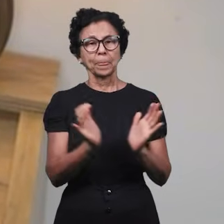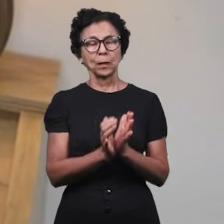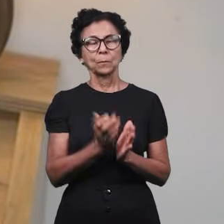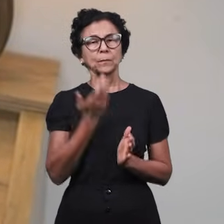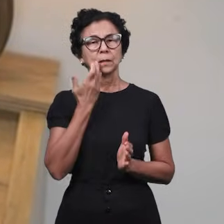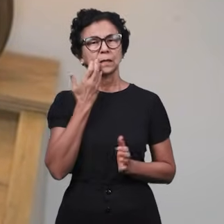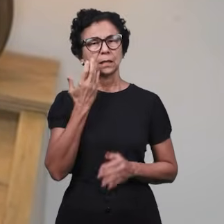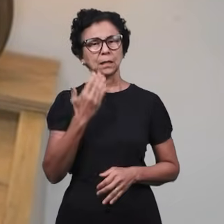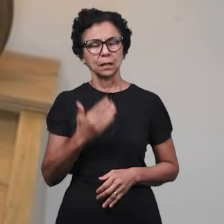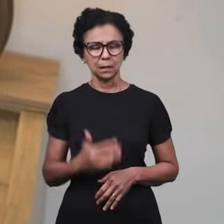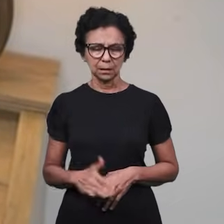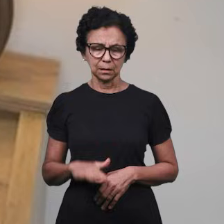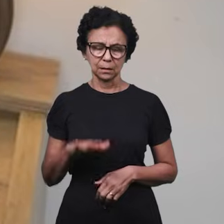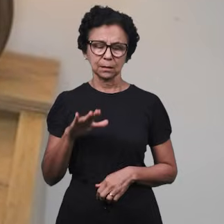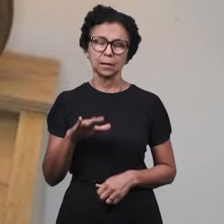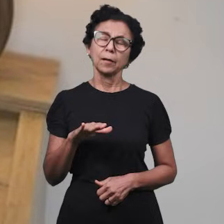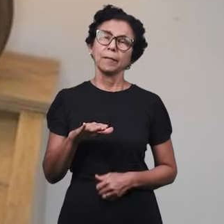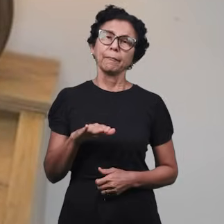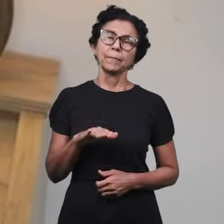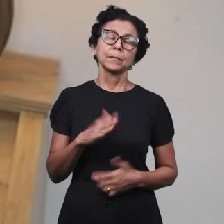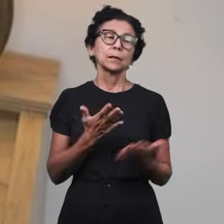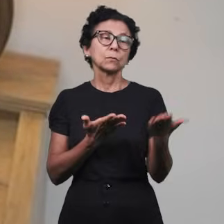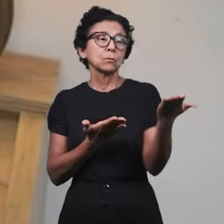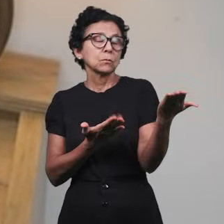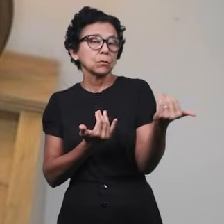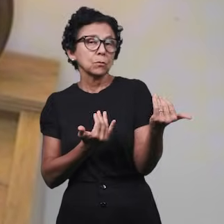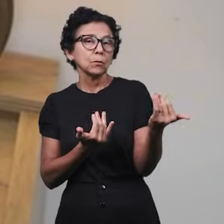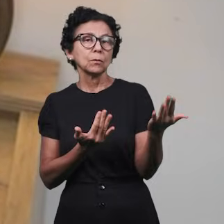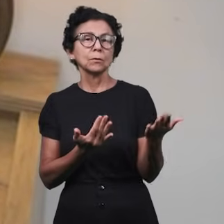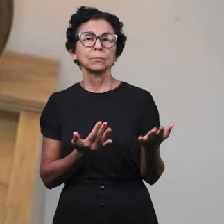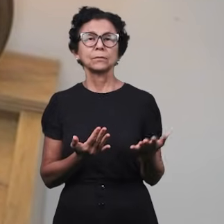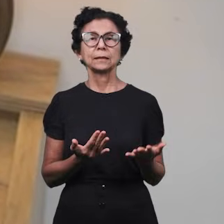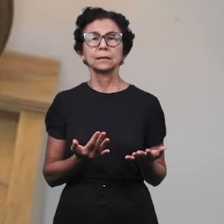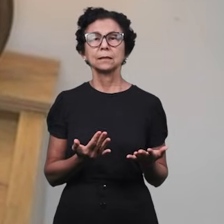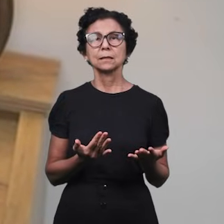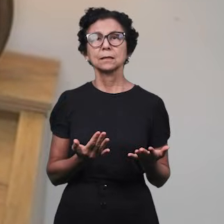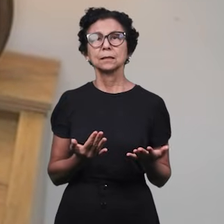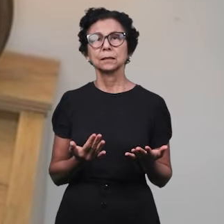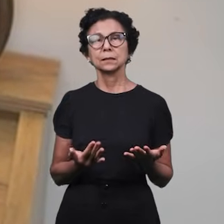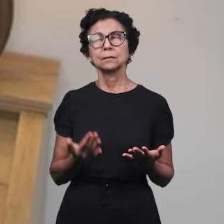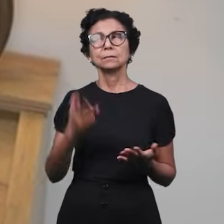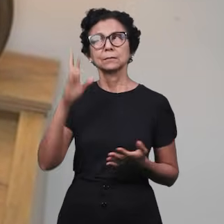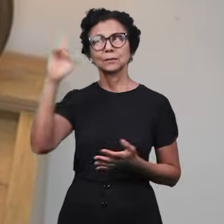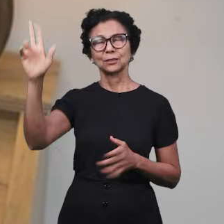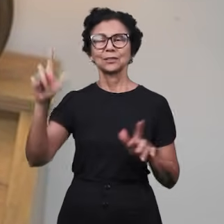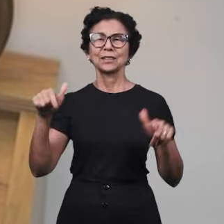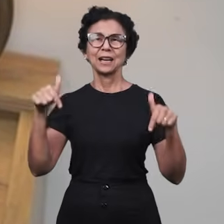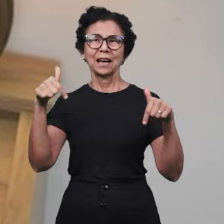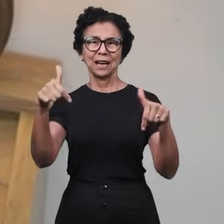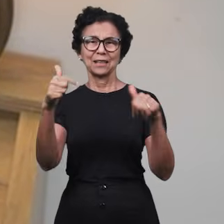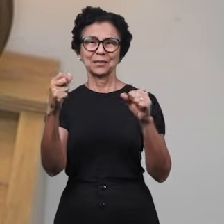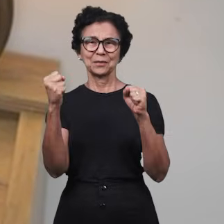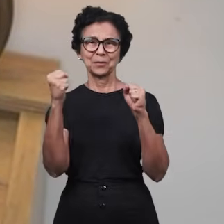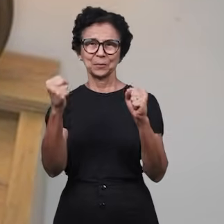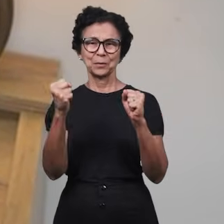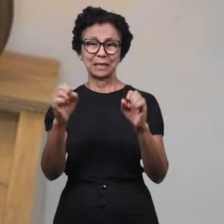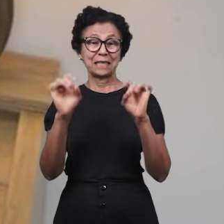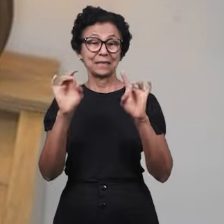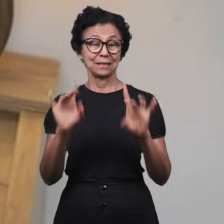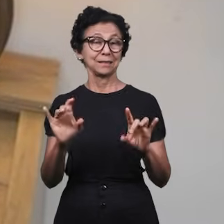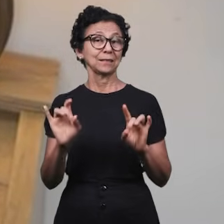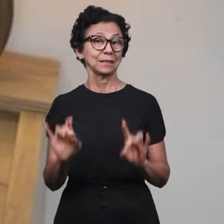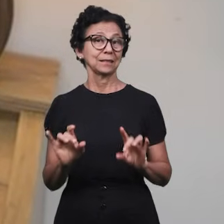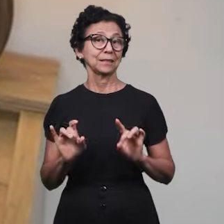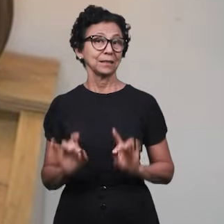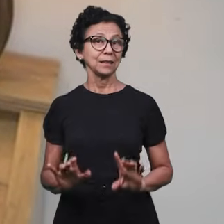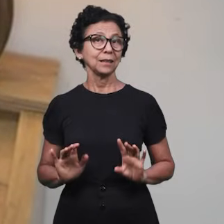ali classe de crianças, pequenos, jovens, e o Senhor opera de uma maneira